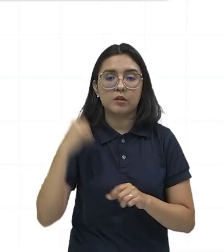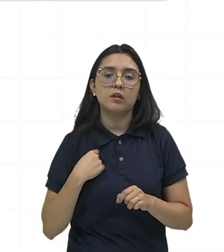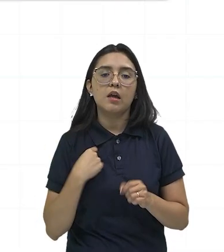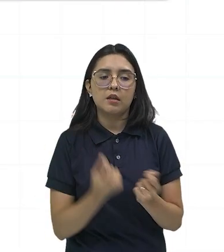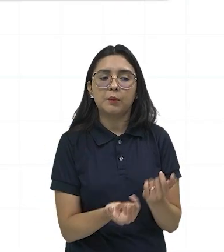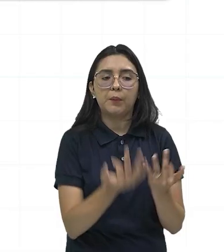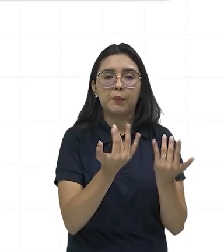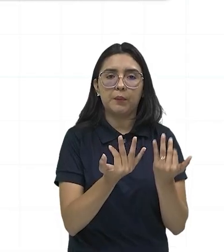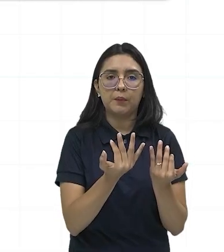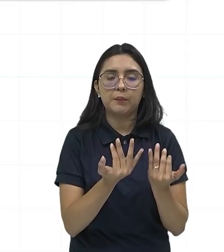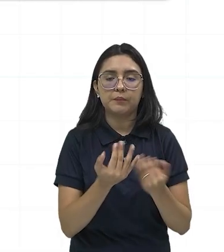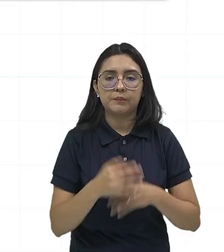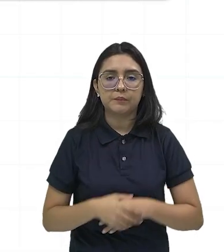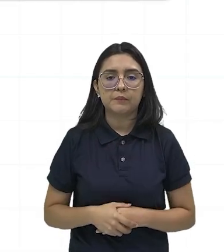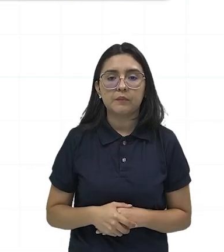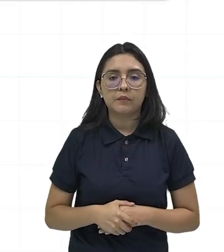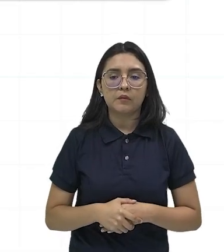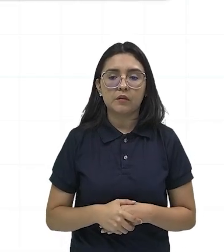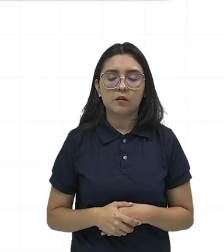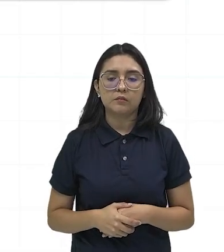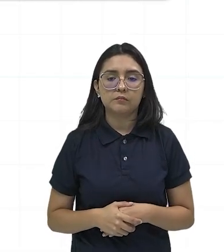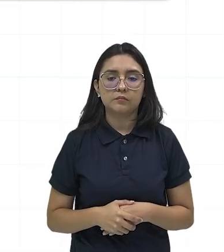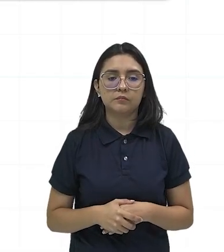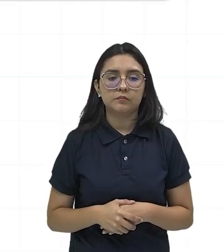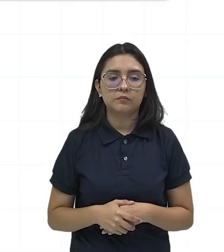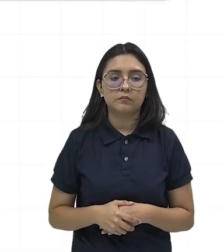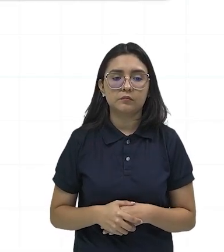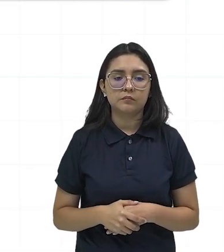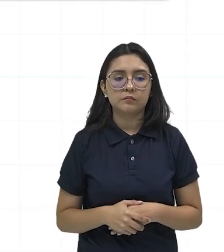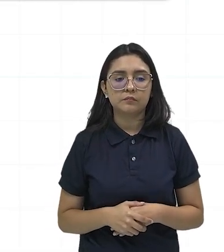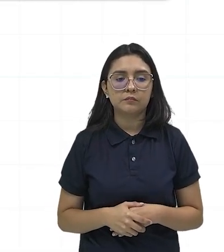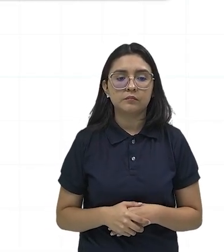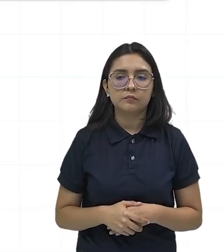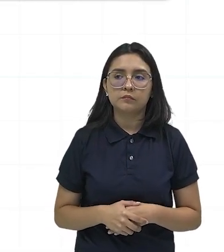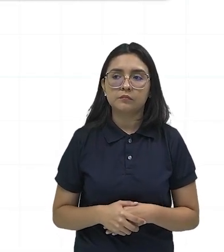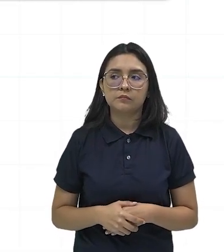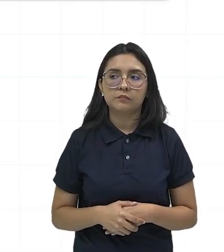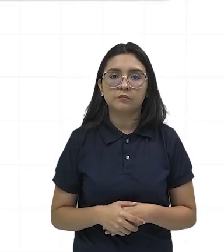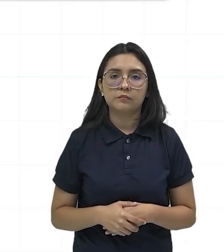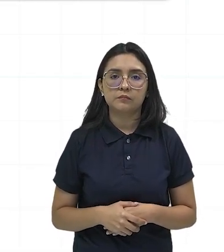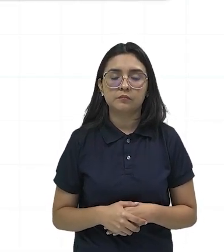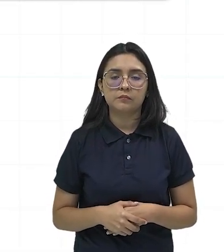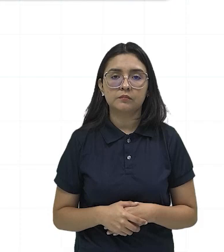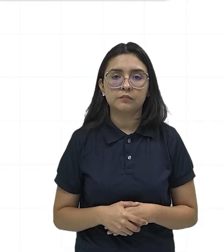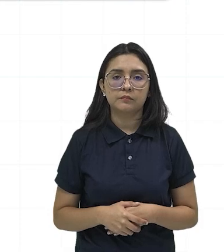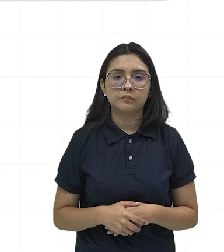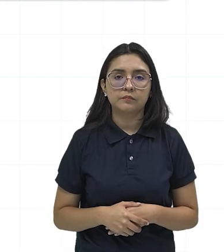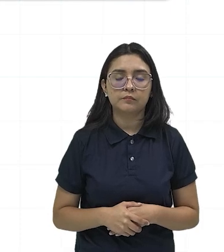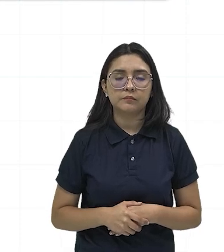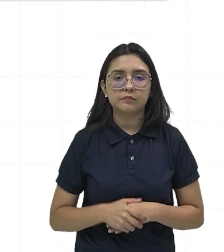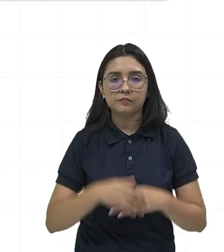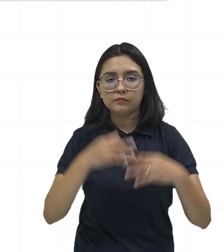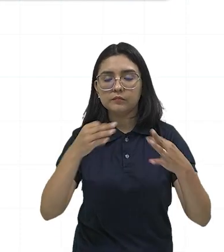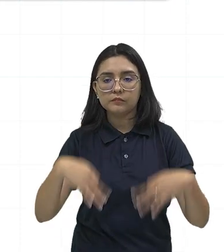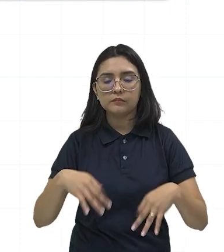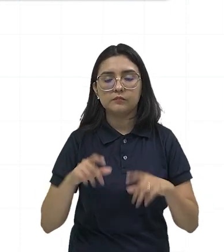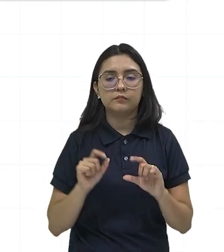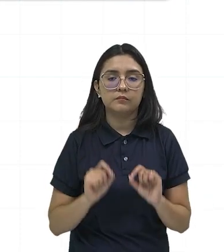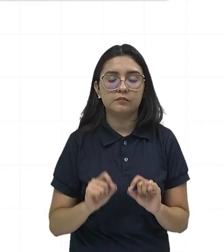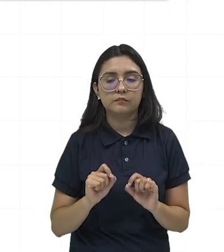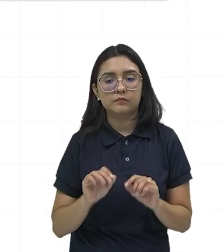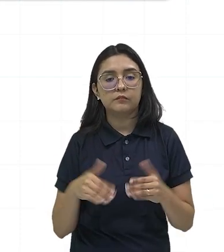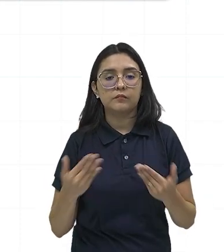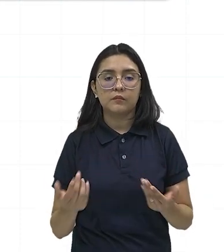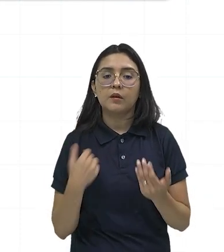esses incêndios de maneira indiscriminada, certo? Então,